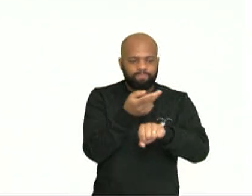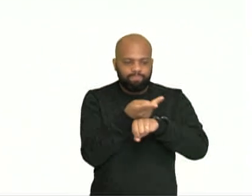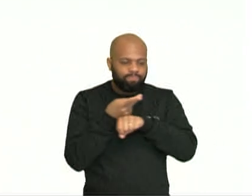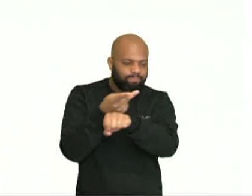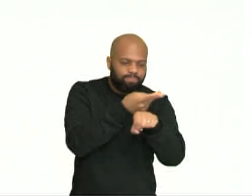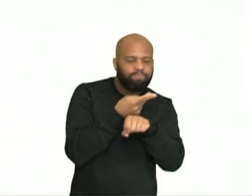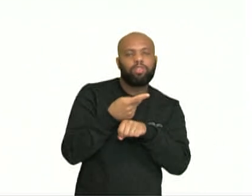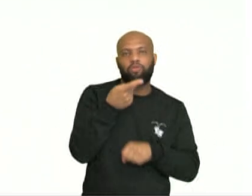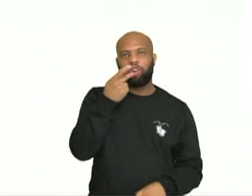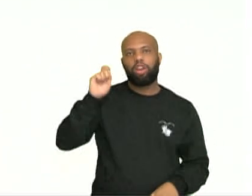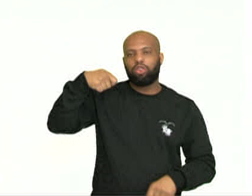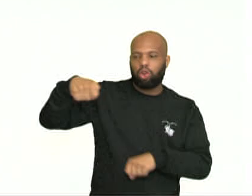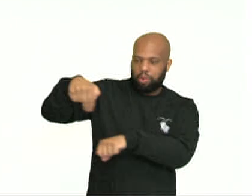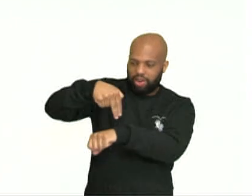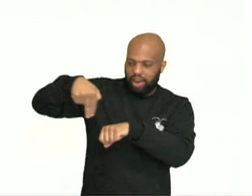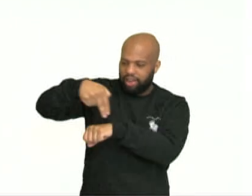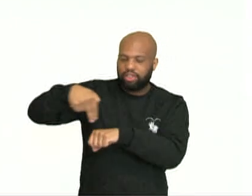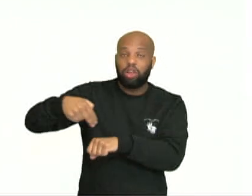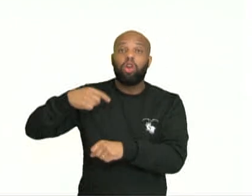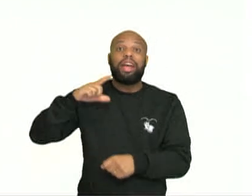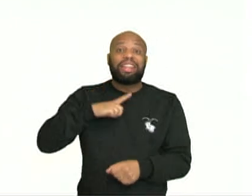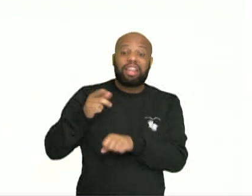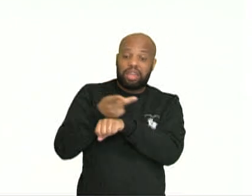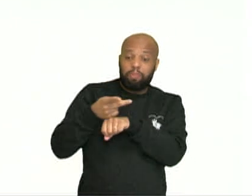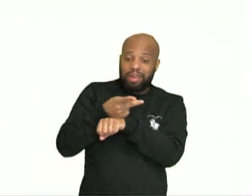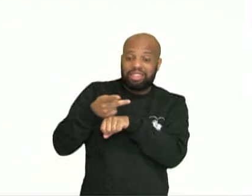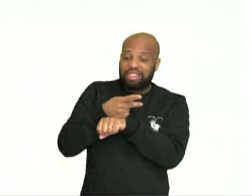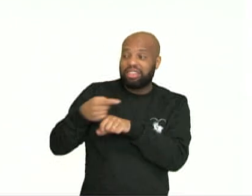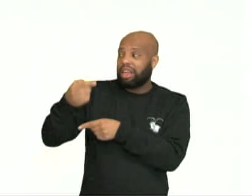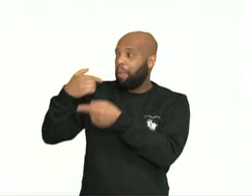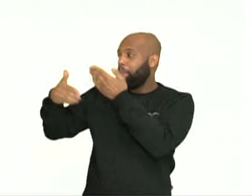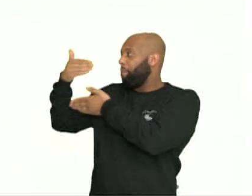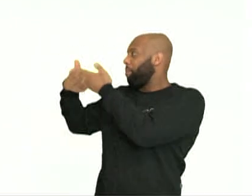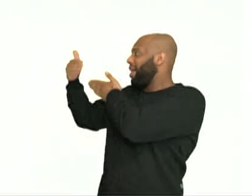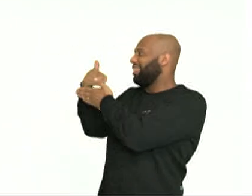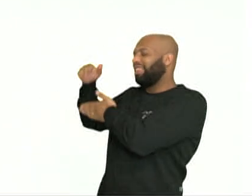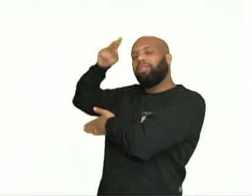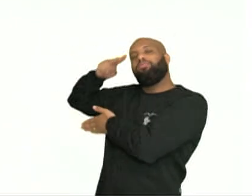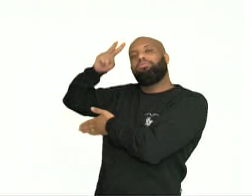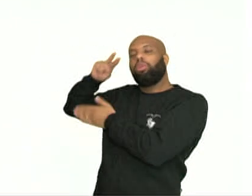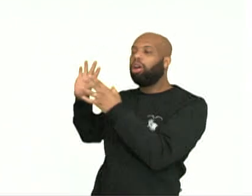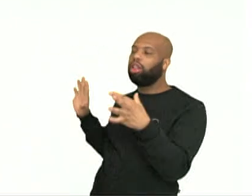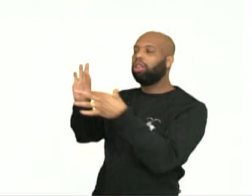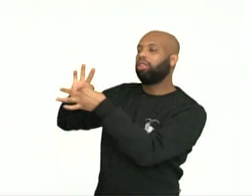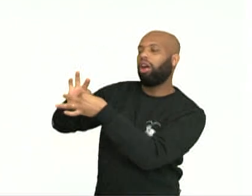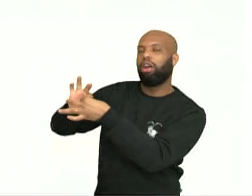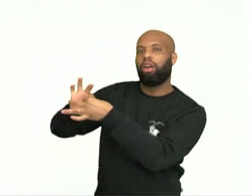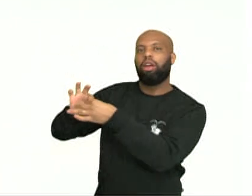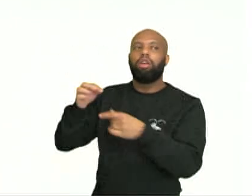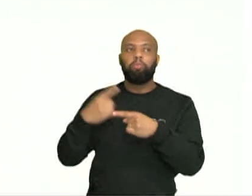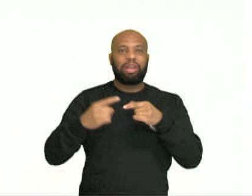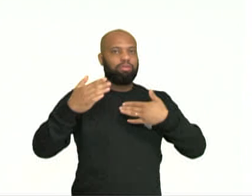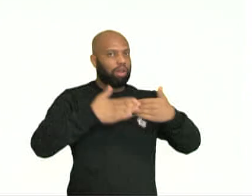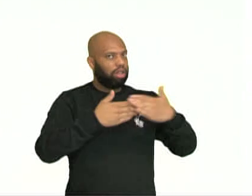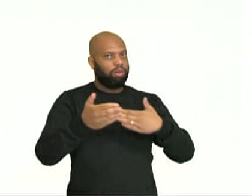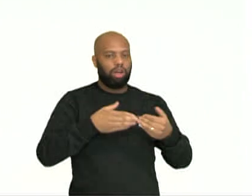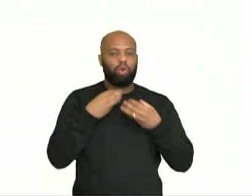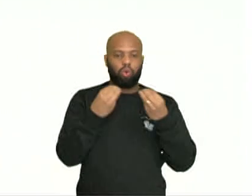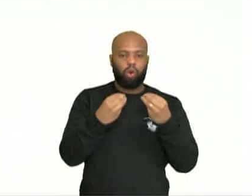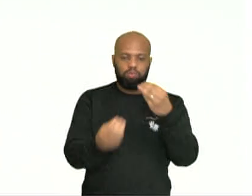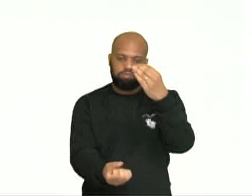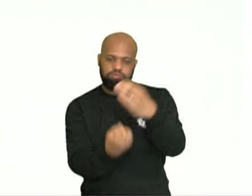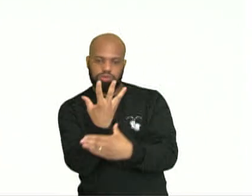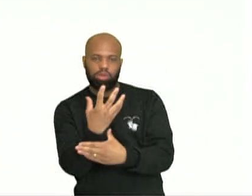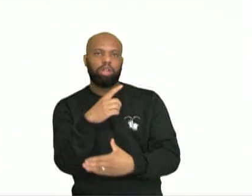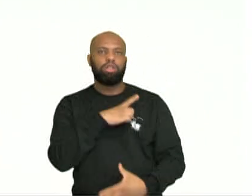falar em nação desse passado histórico que nos une, independente da formação de